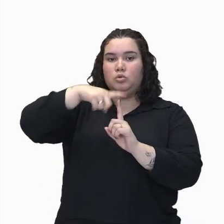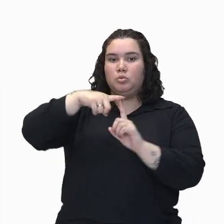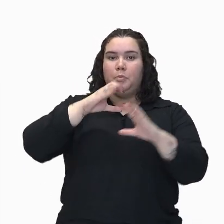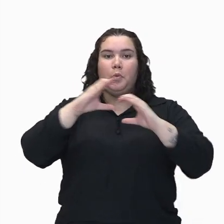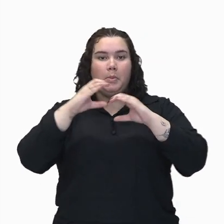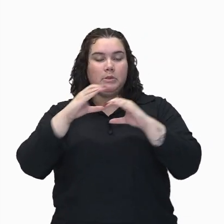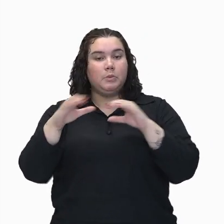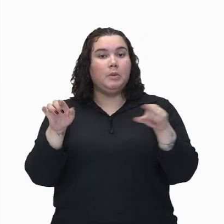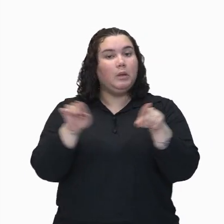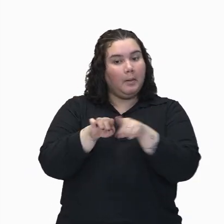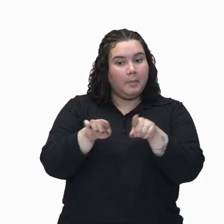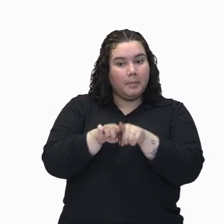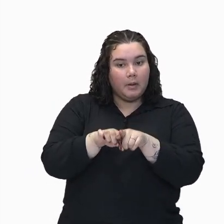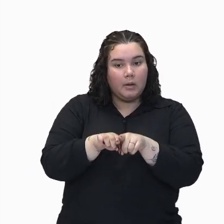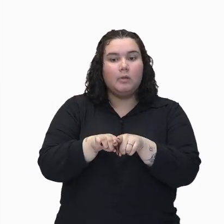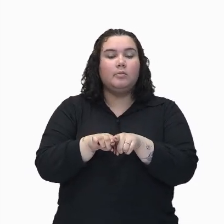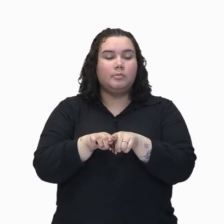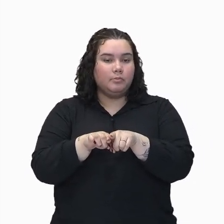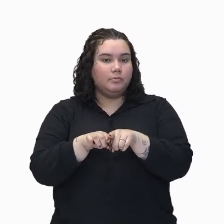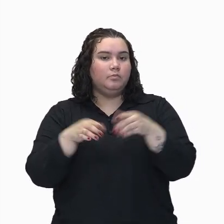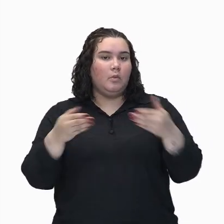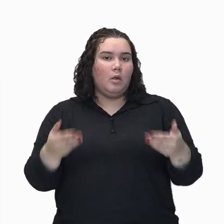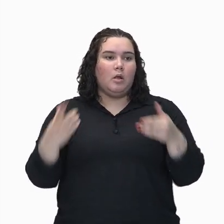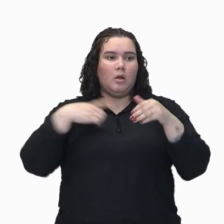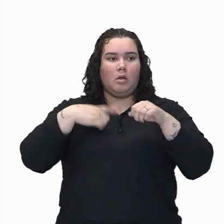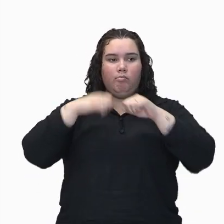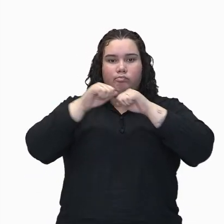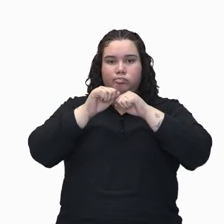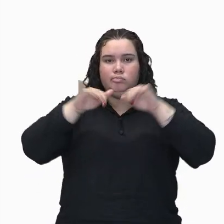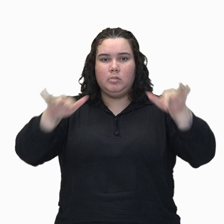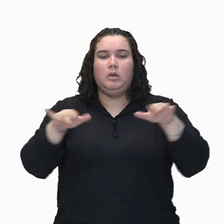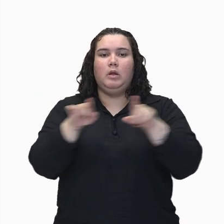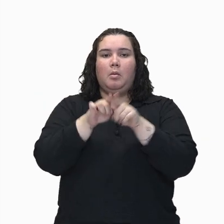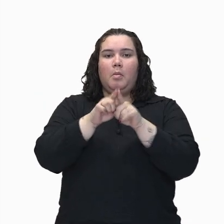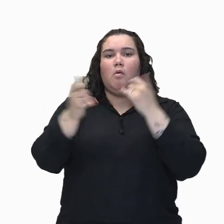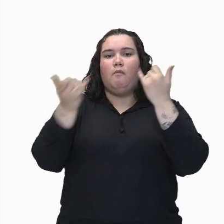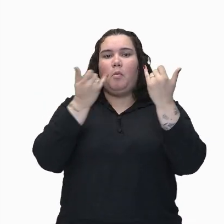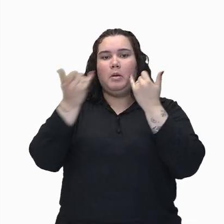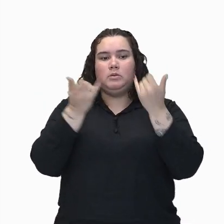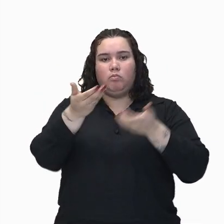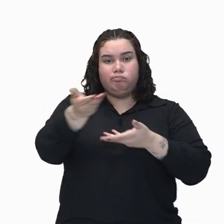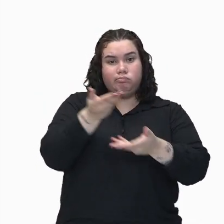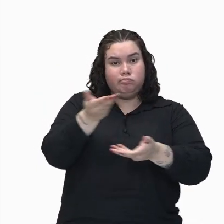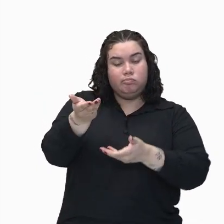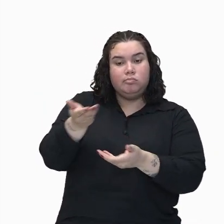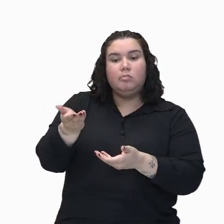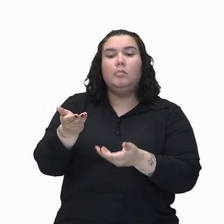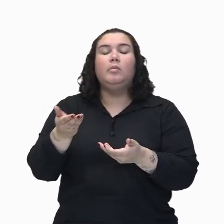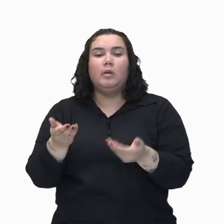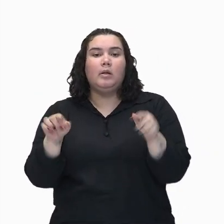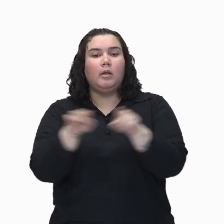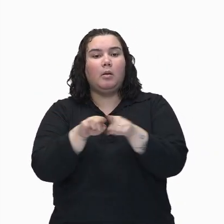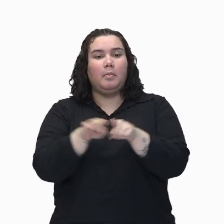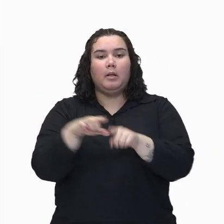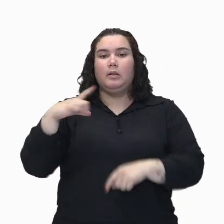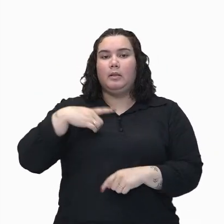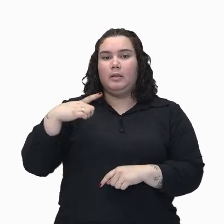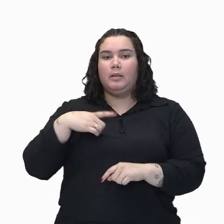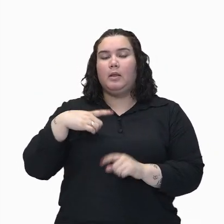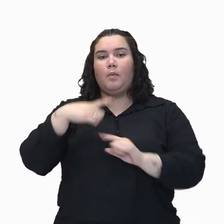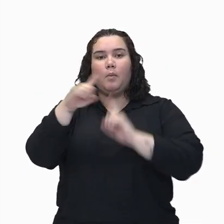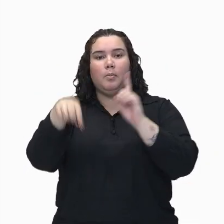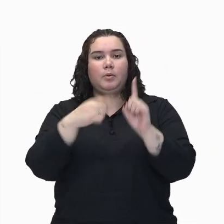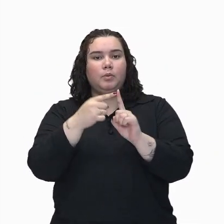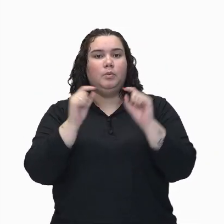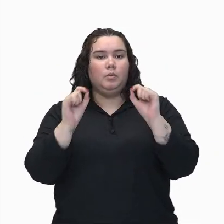de comunicação, linguagem, transmitir e receber informações, comunicação, a gente tem também ele buscando através